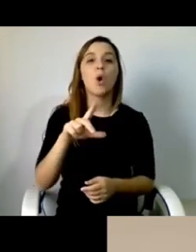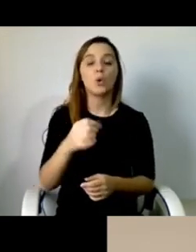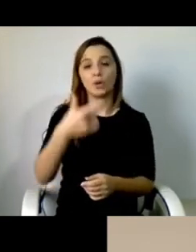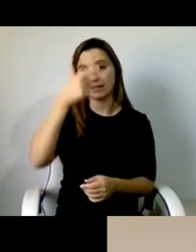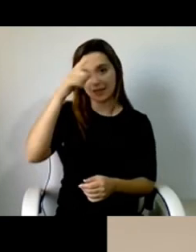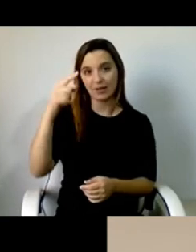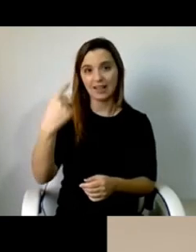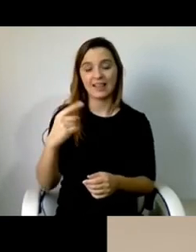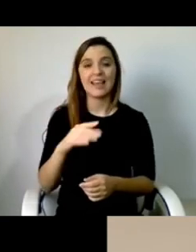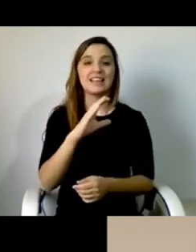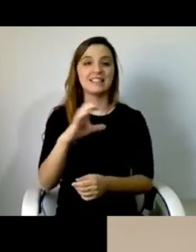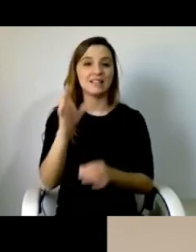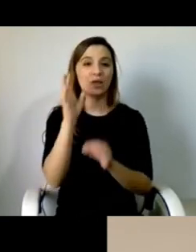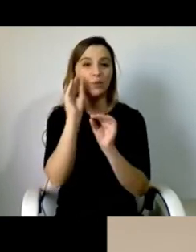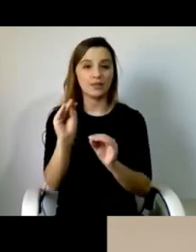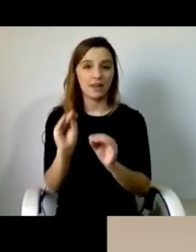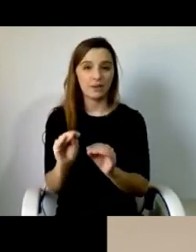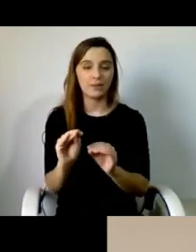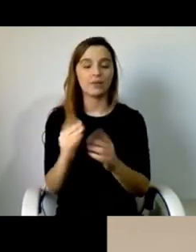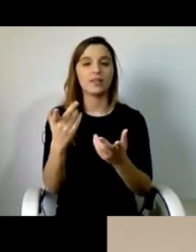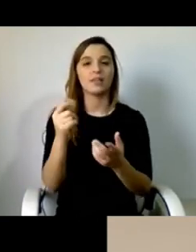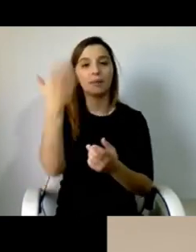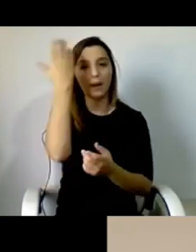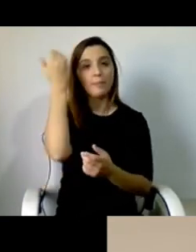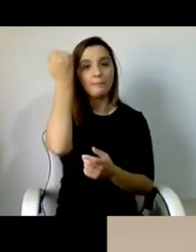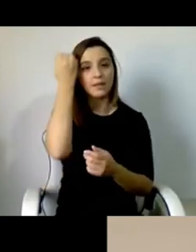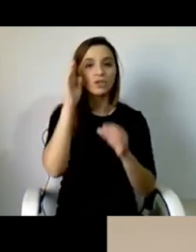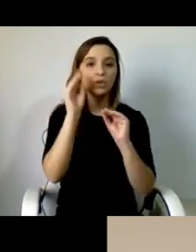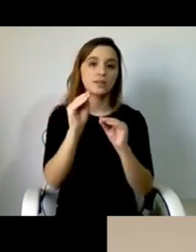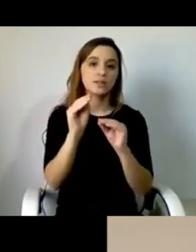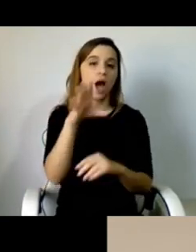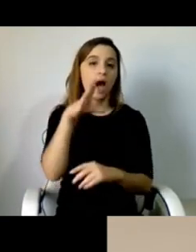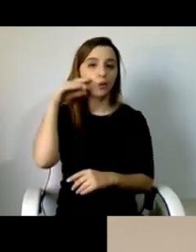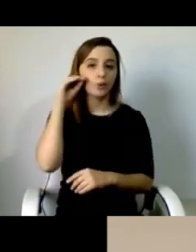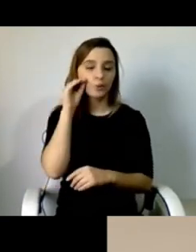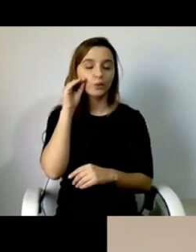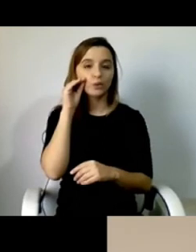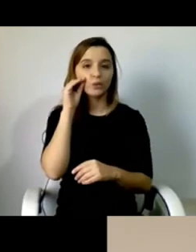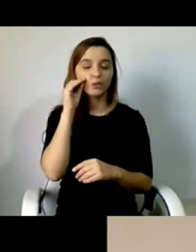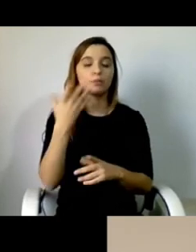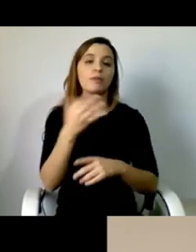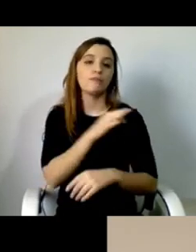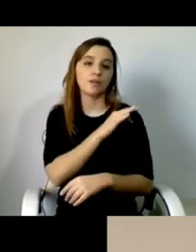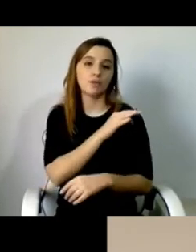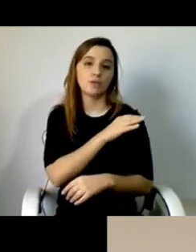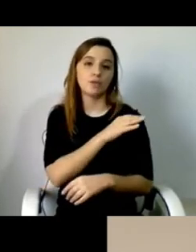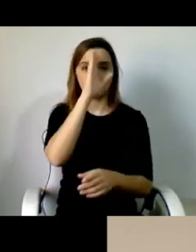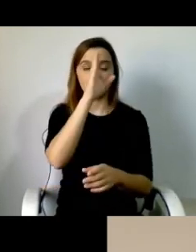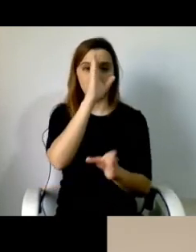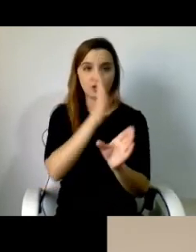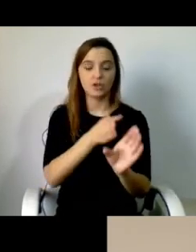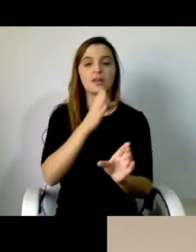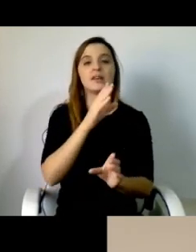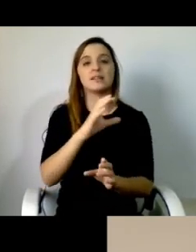em Ciências da Educação e mestre em Educação de Adultos pela Faculdade de Psicologia e Ciências da